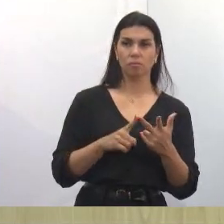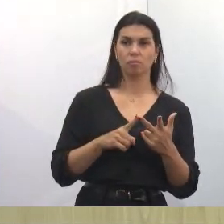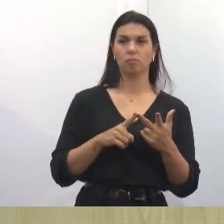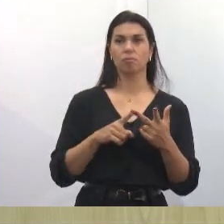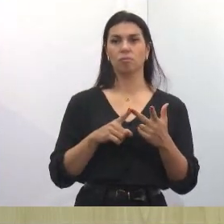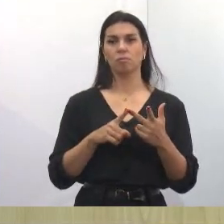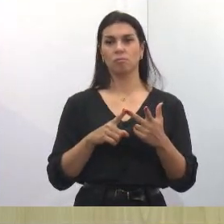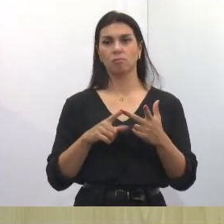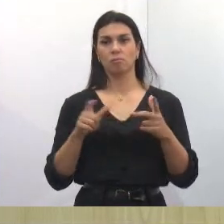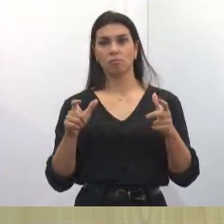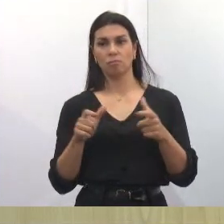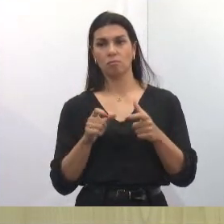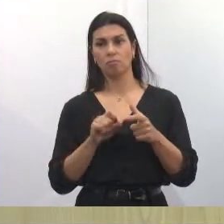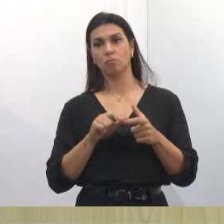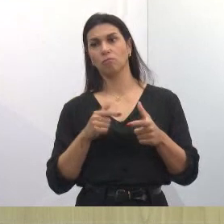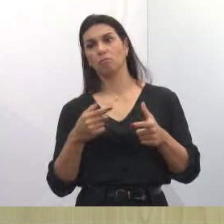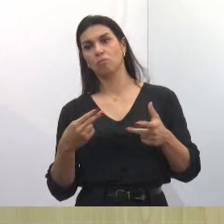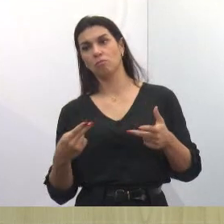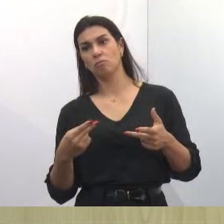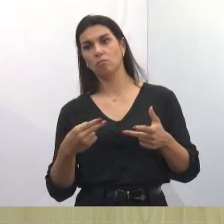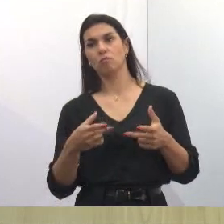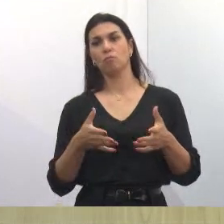pequenos ou grandes,